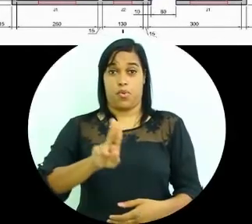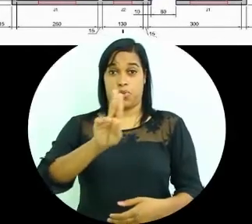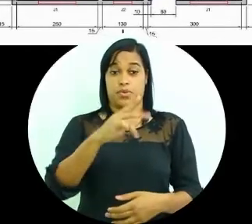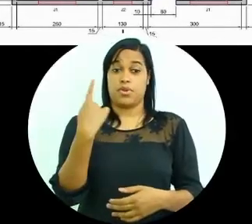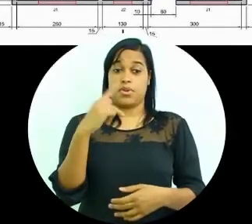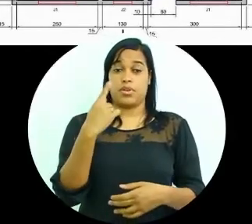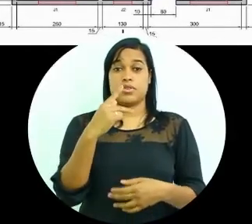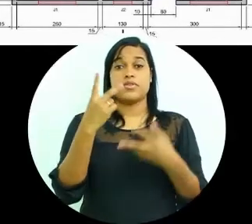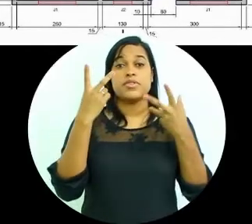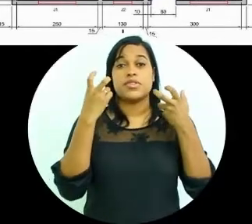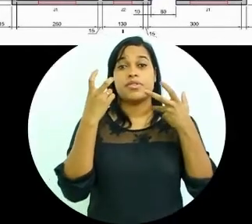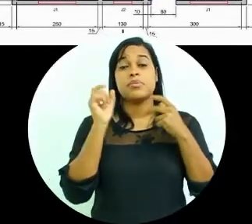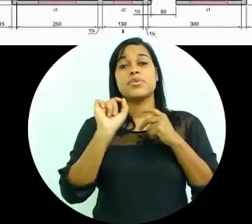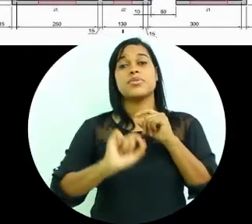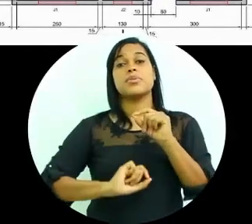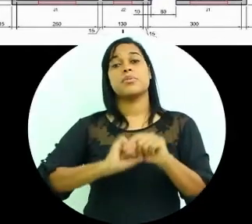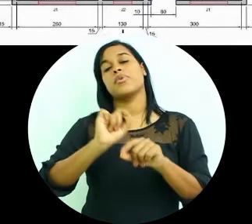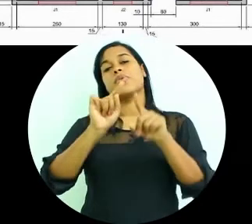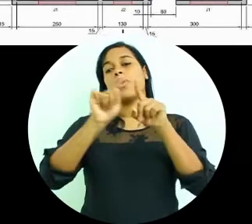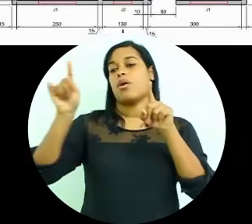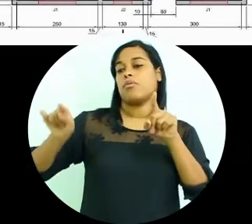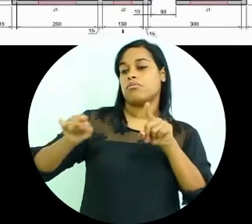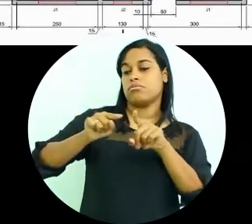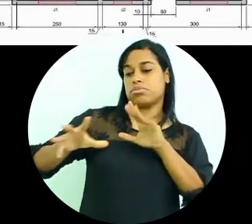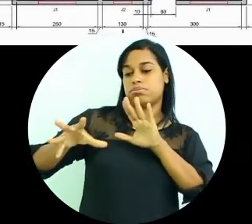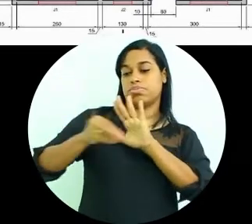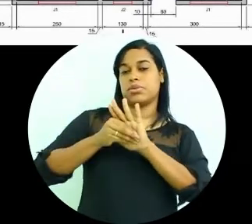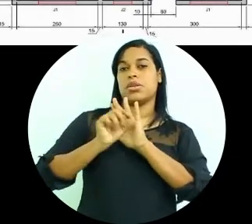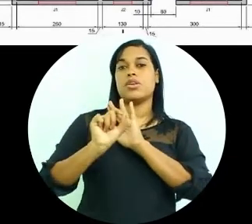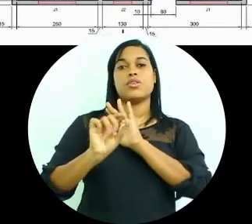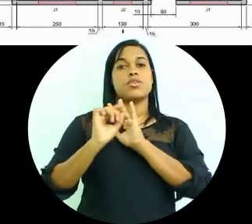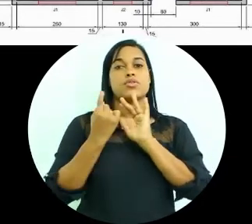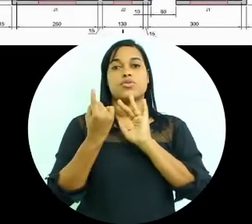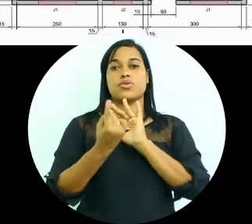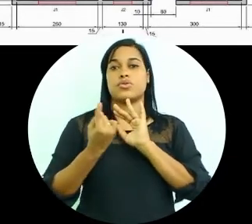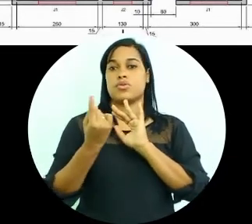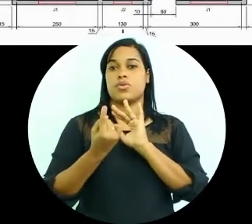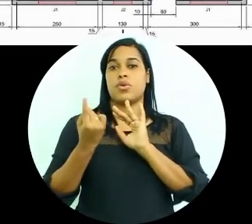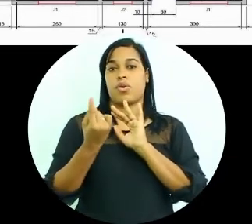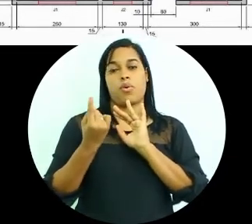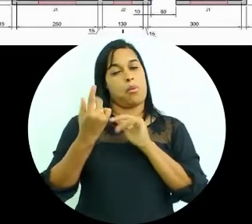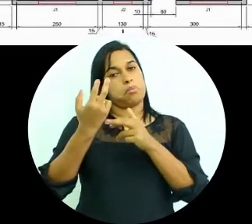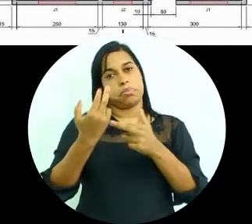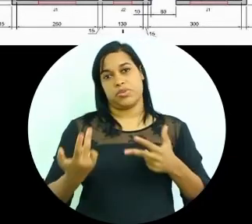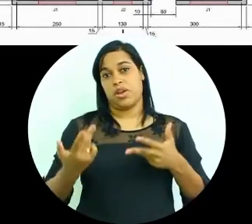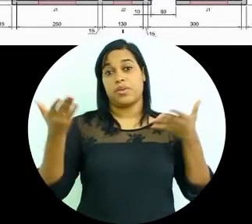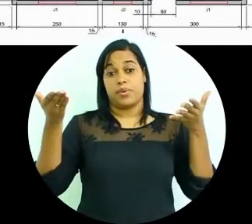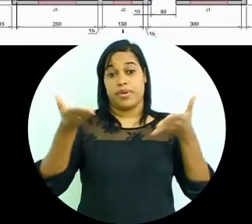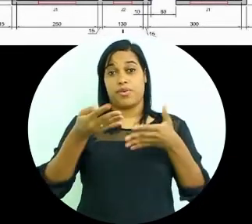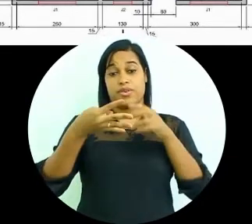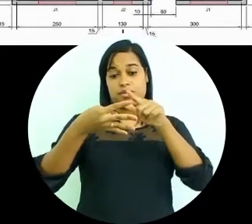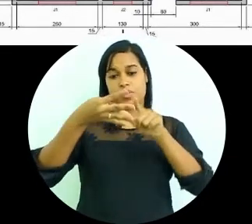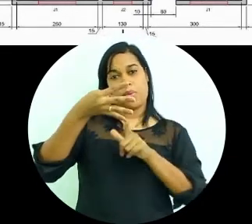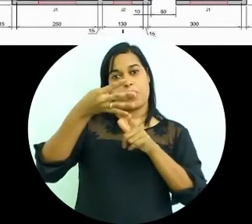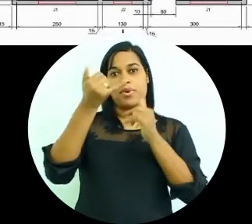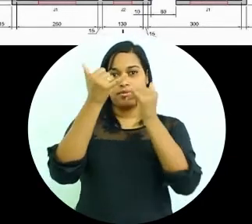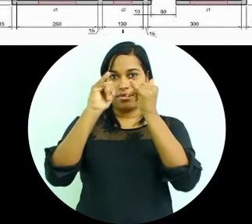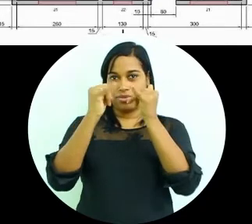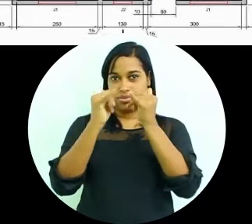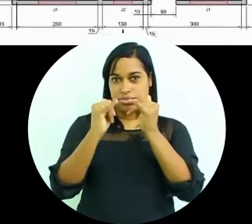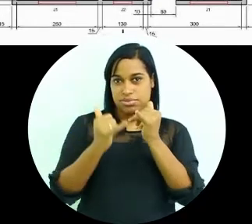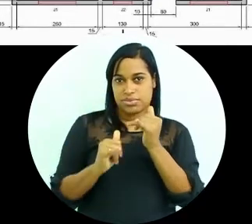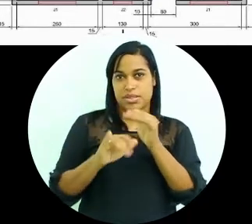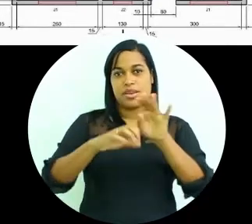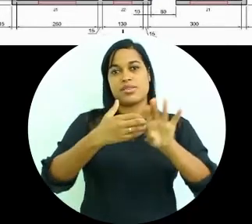Quando eu utilizo esse comando, você vai notar agora que o retângulo interior, ele era apenas um único objeto e agora eles são 4